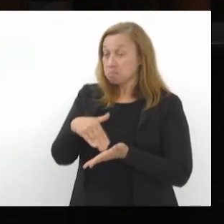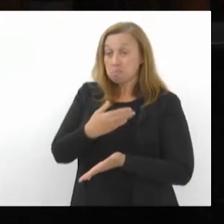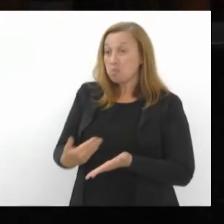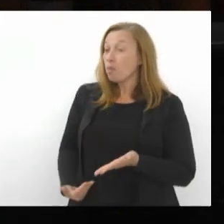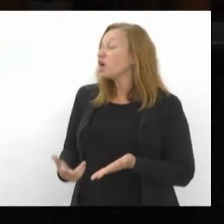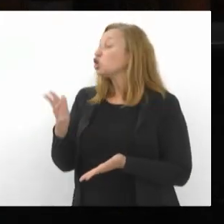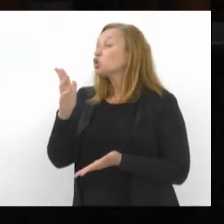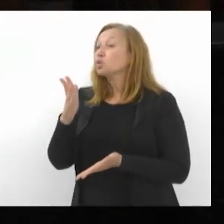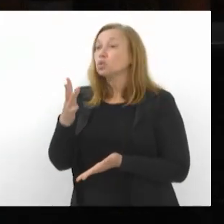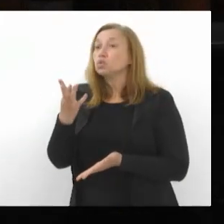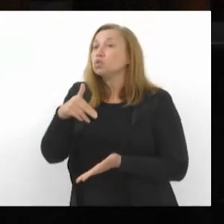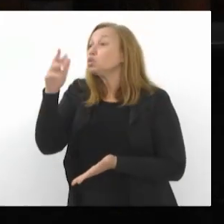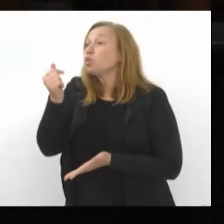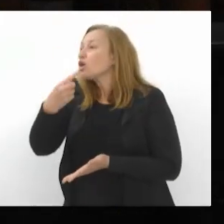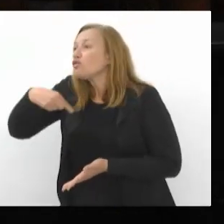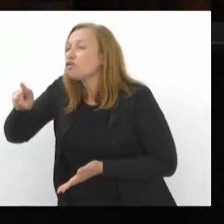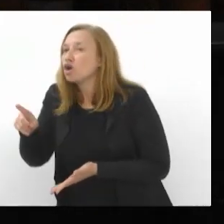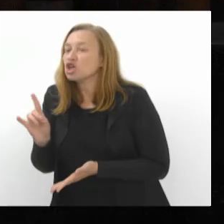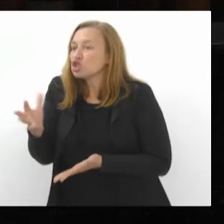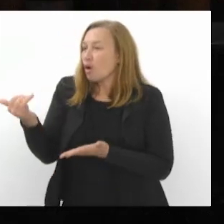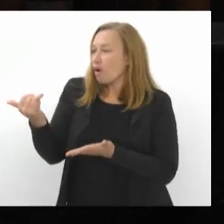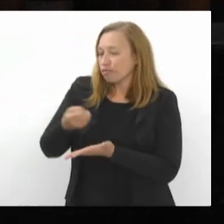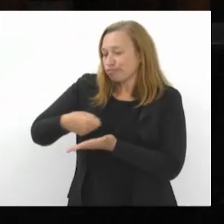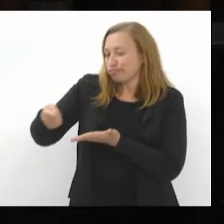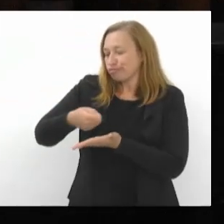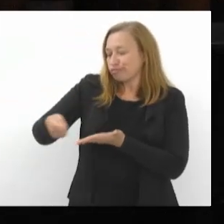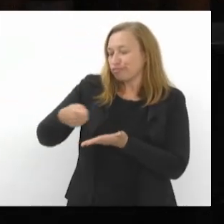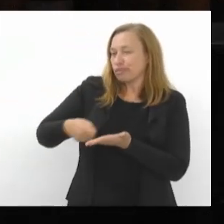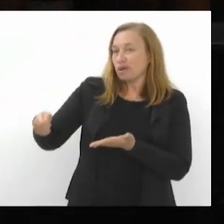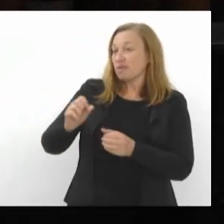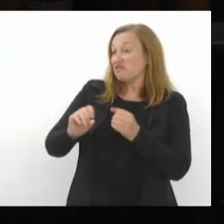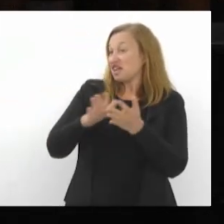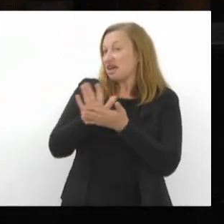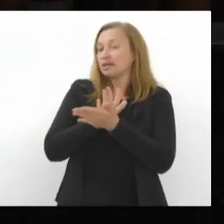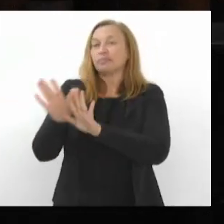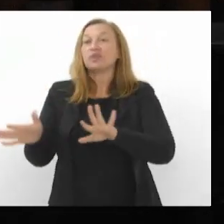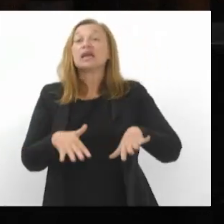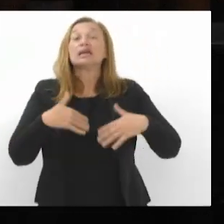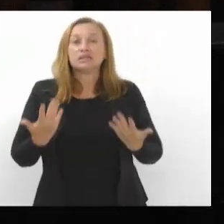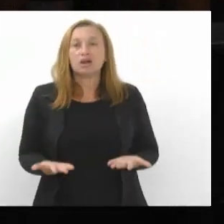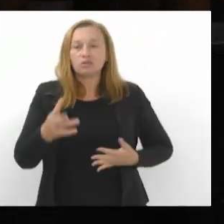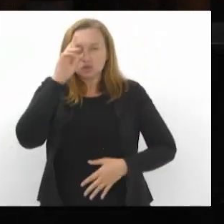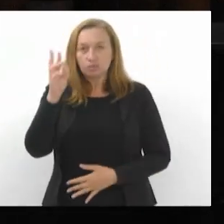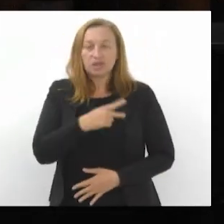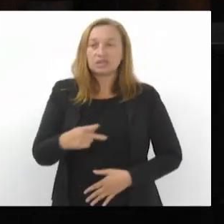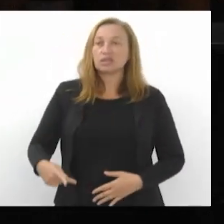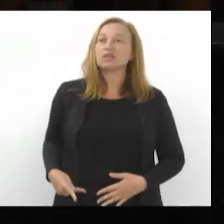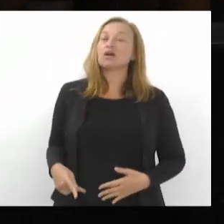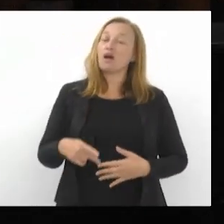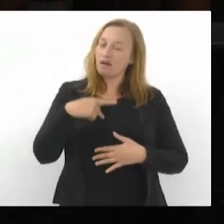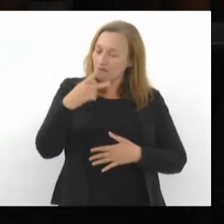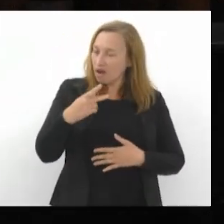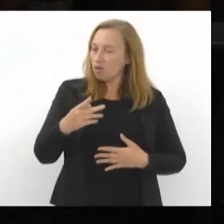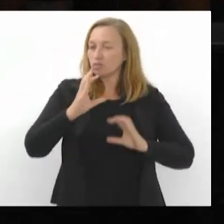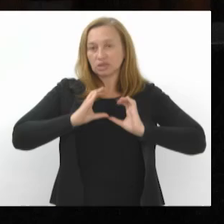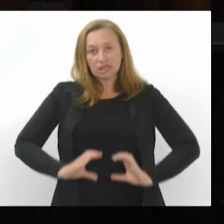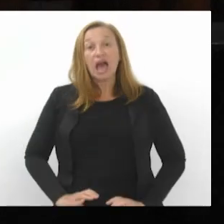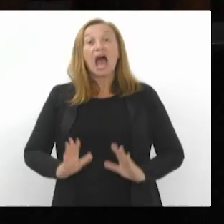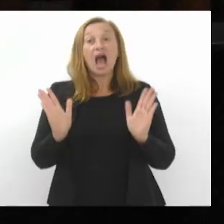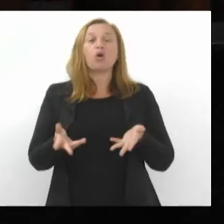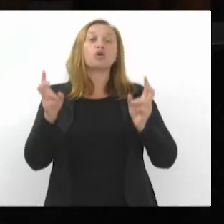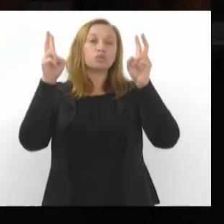nada de segurança, mas só fica canetando. Então fica aqui um desabafo, presidente, como cidadão do Rio de Janeiro. Agora eu vou ao